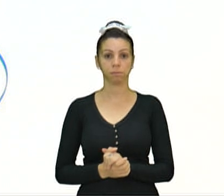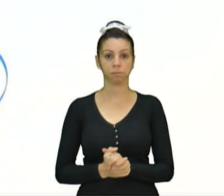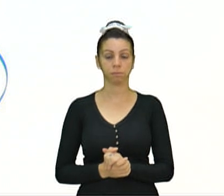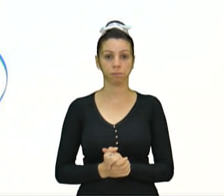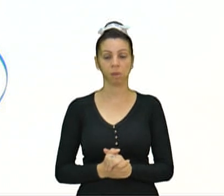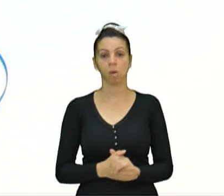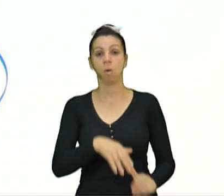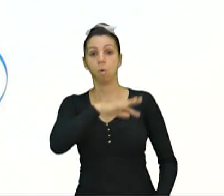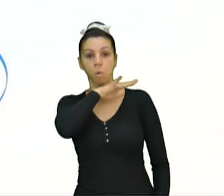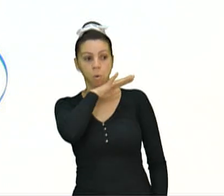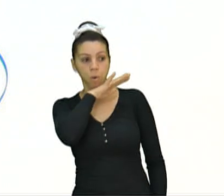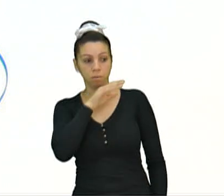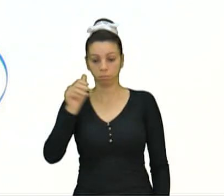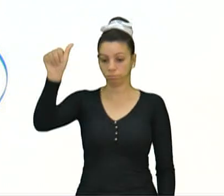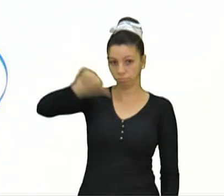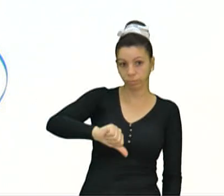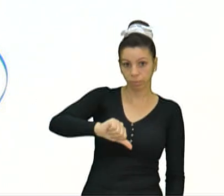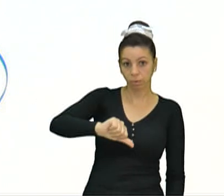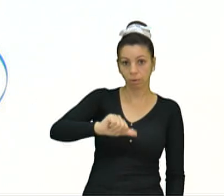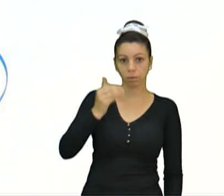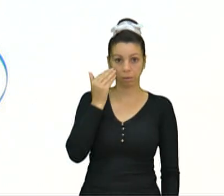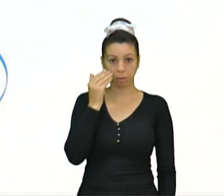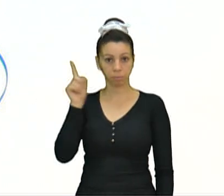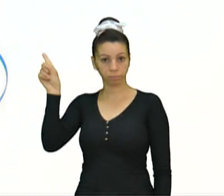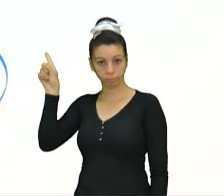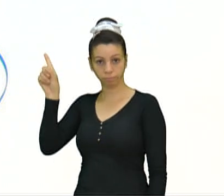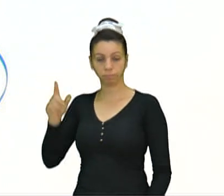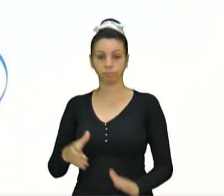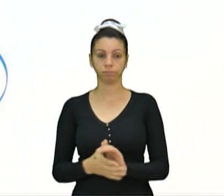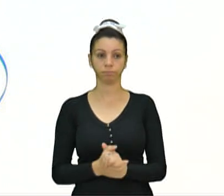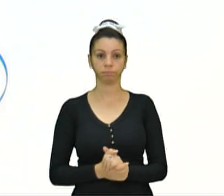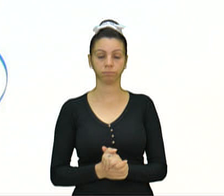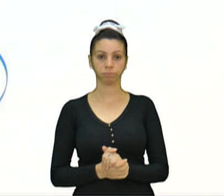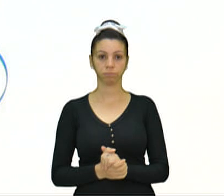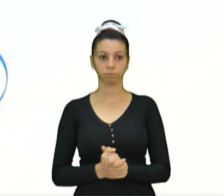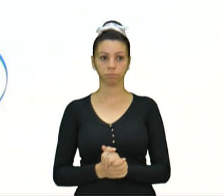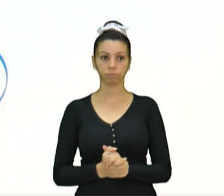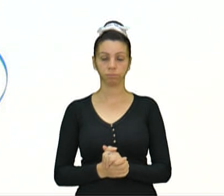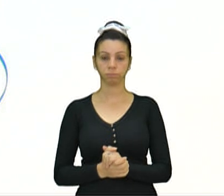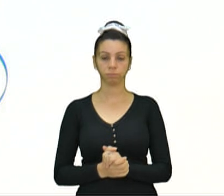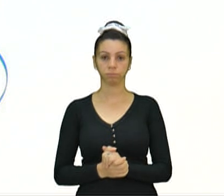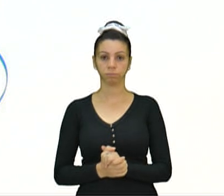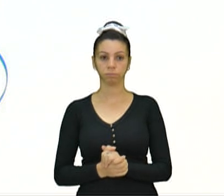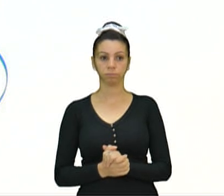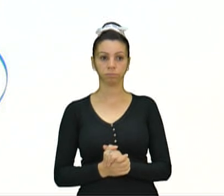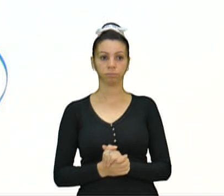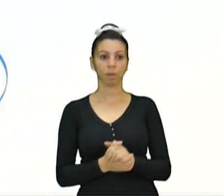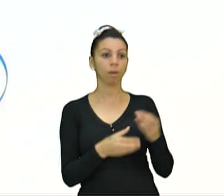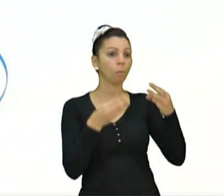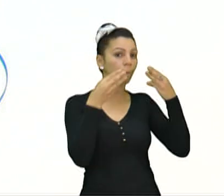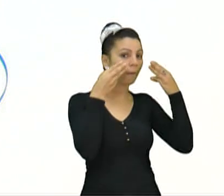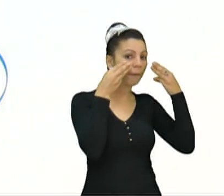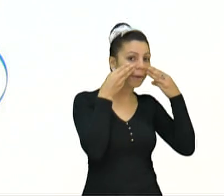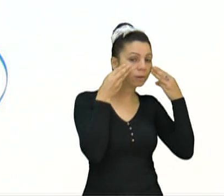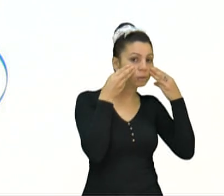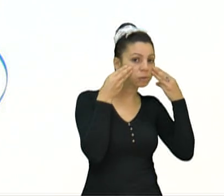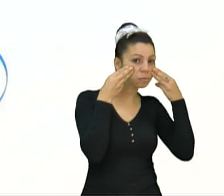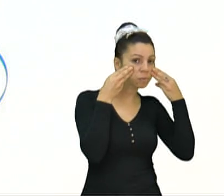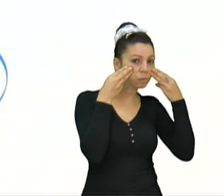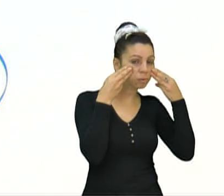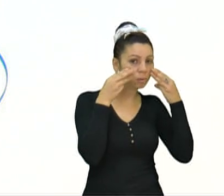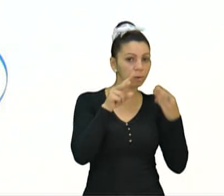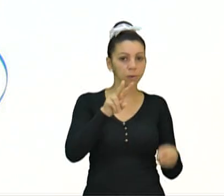ruim, pior. Dá uma olhada no exemplo aqui, ó. Vinícius is taller than